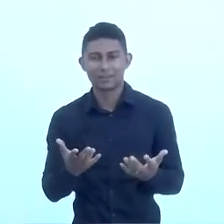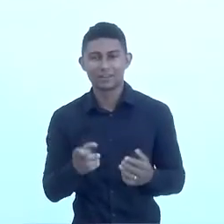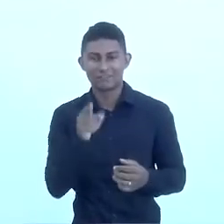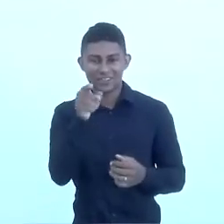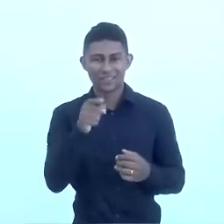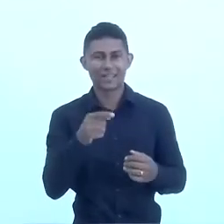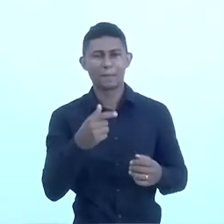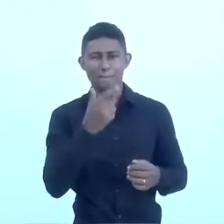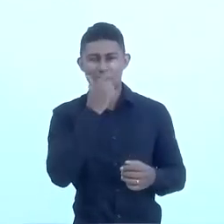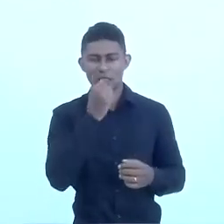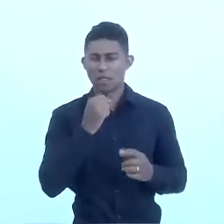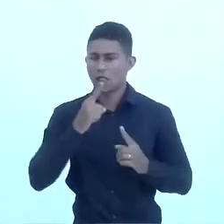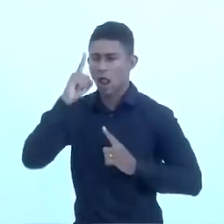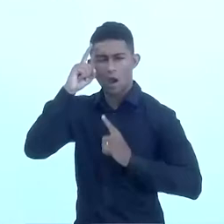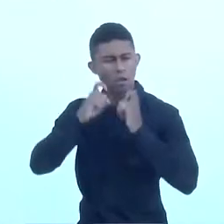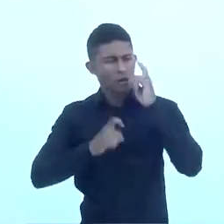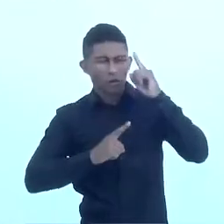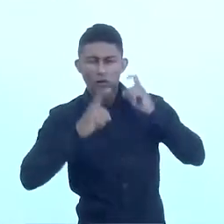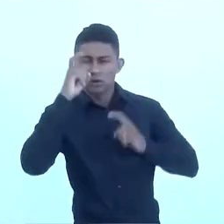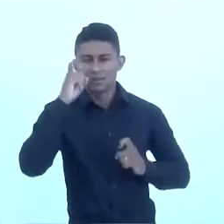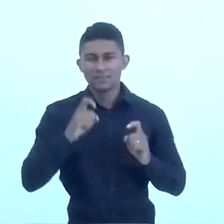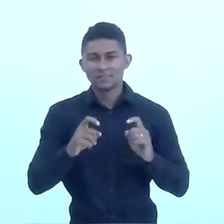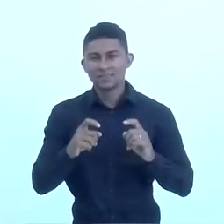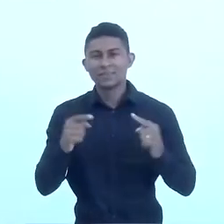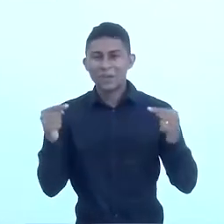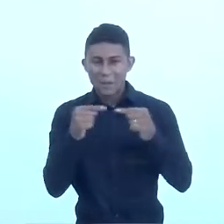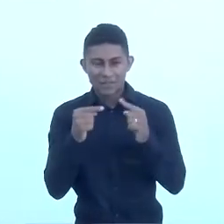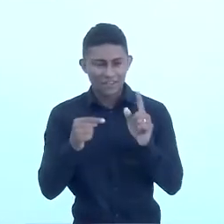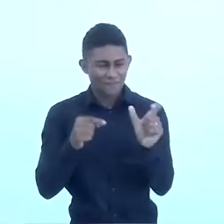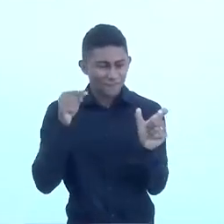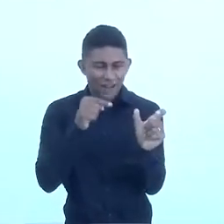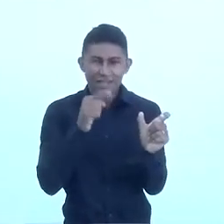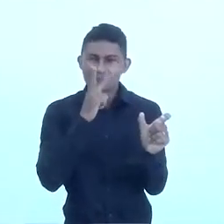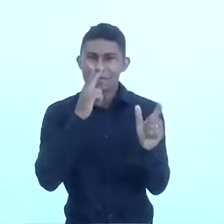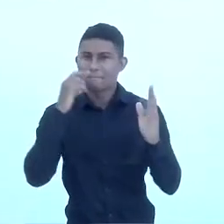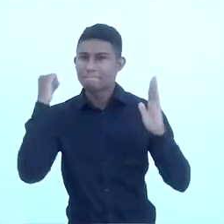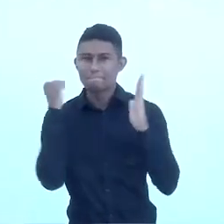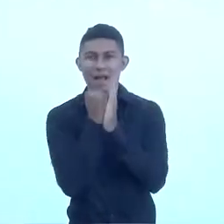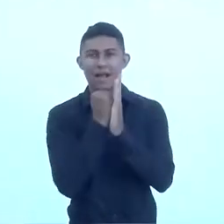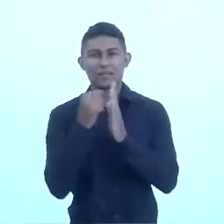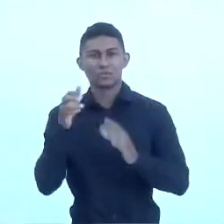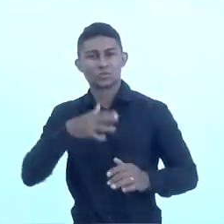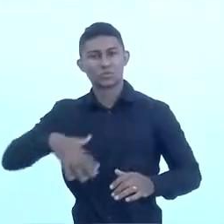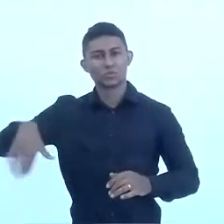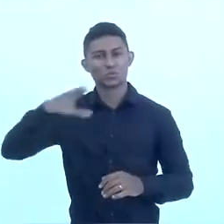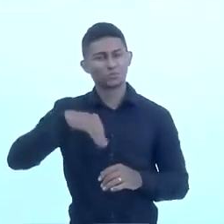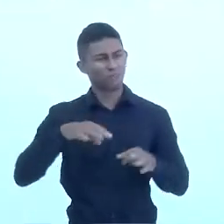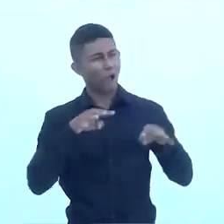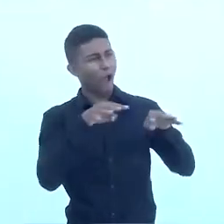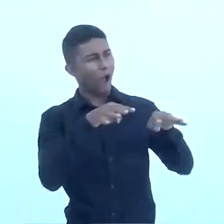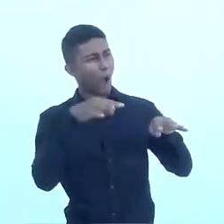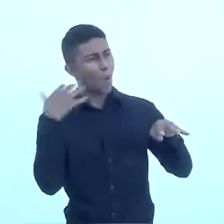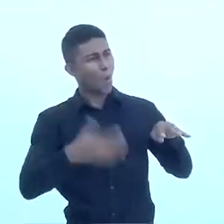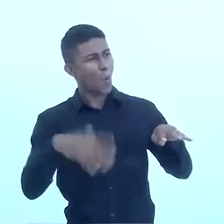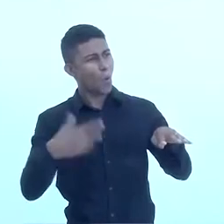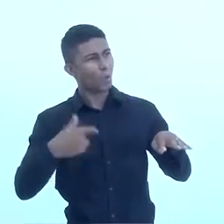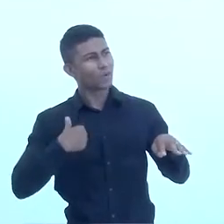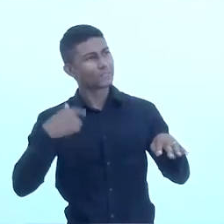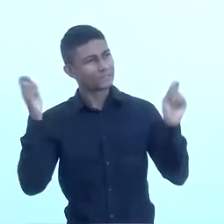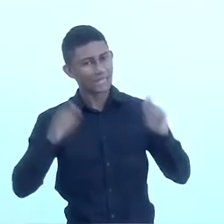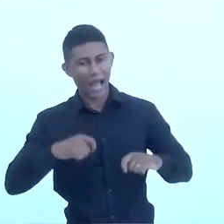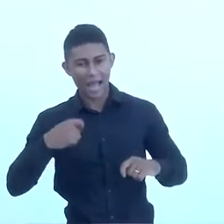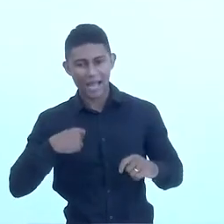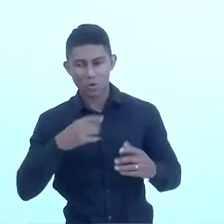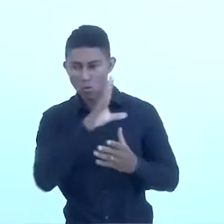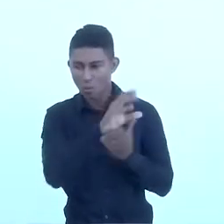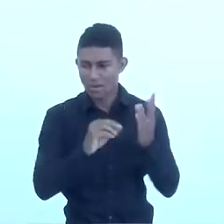entre várias na sua interpretação, mas é um aspecto da sua interpretação marcante que os atores ficam, puxa, caramba, será que um dia eu